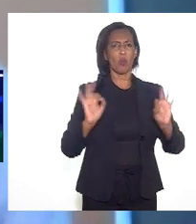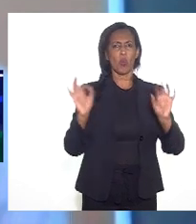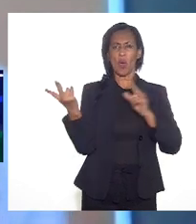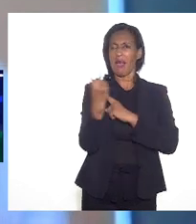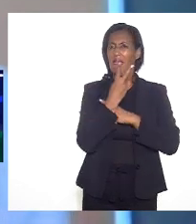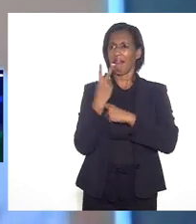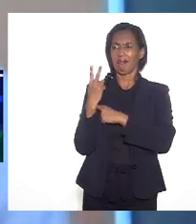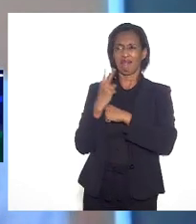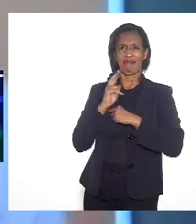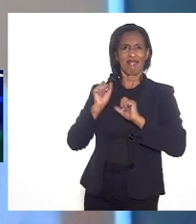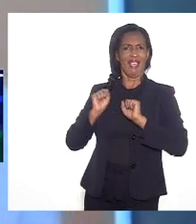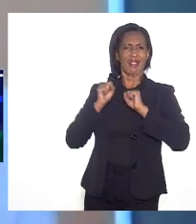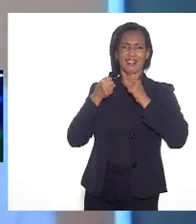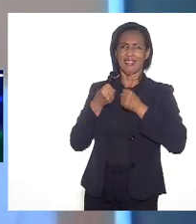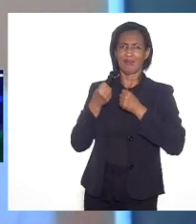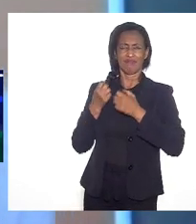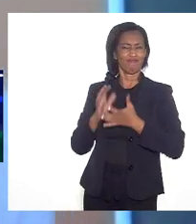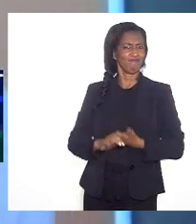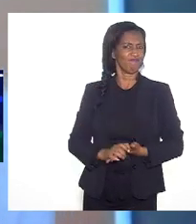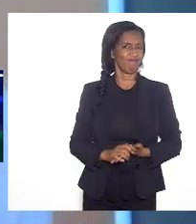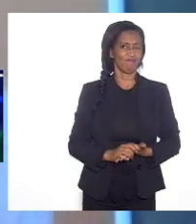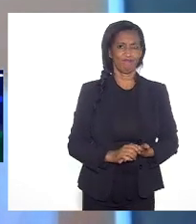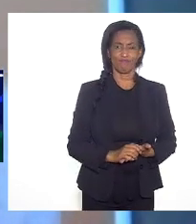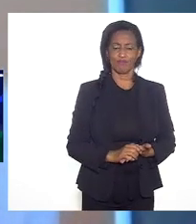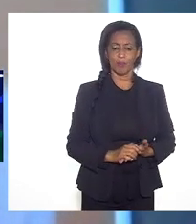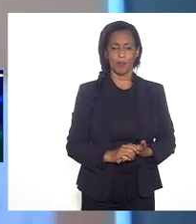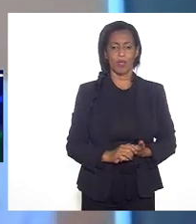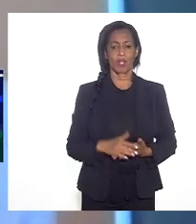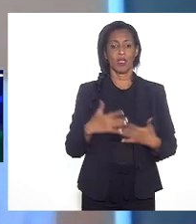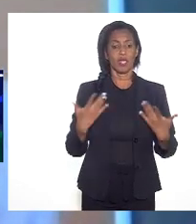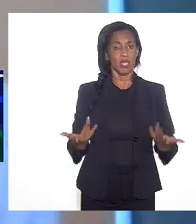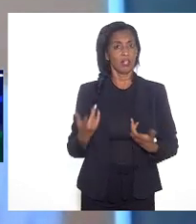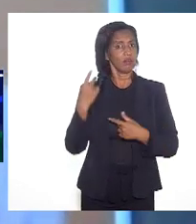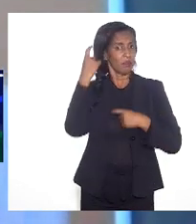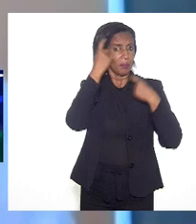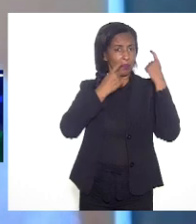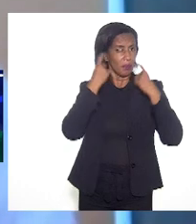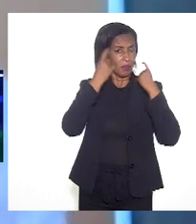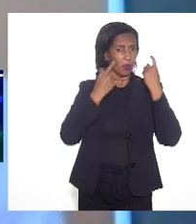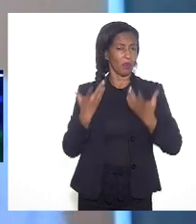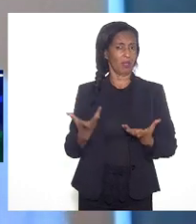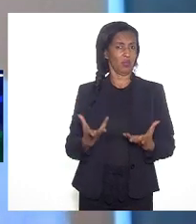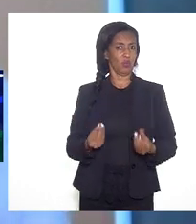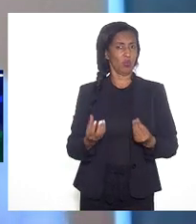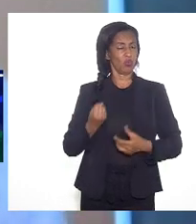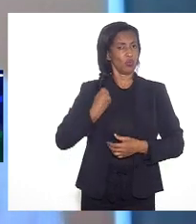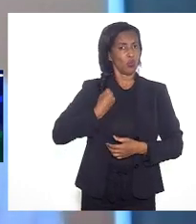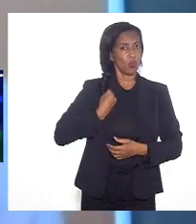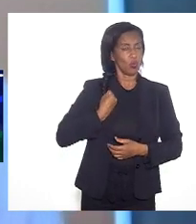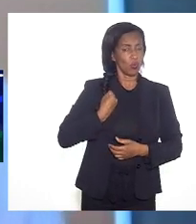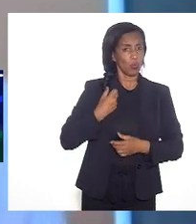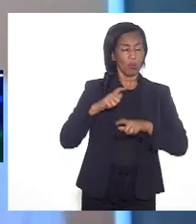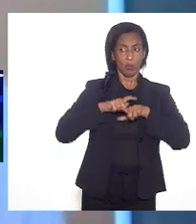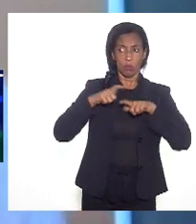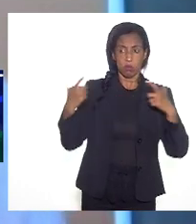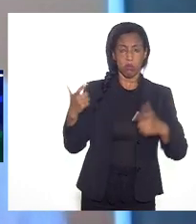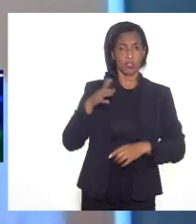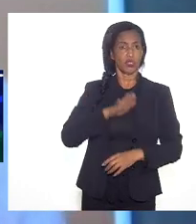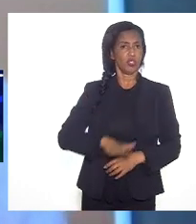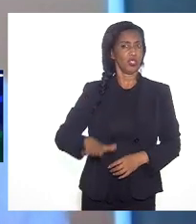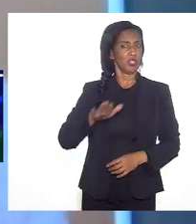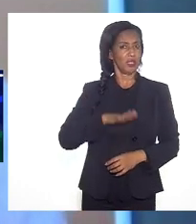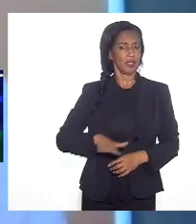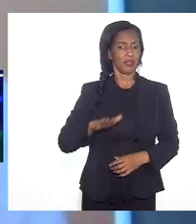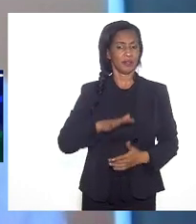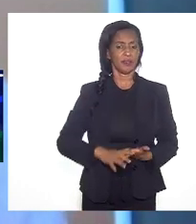sem nada que possa garantir a integridade física dessas crianças. Isso tem me preocupado muito, o número excessivo de crianças. A